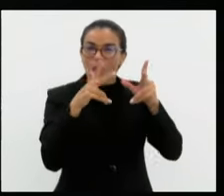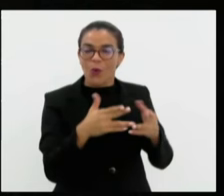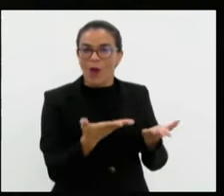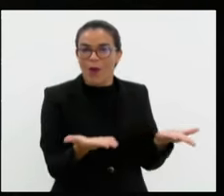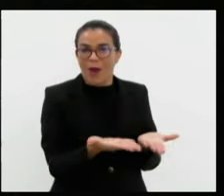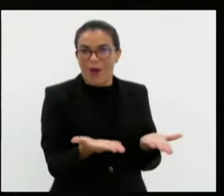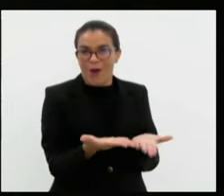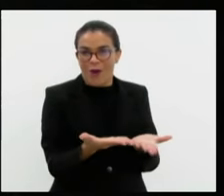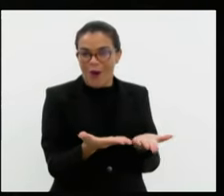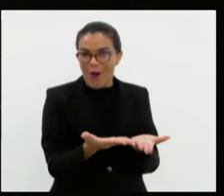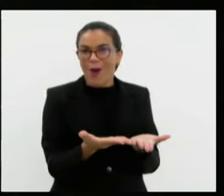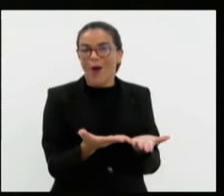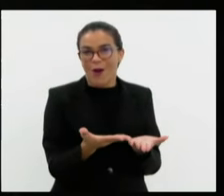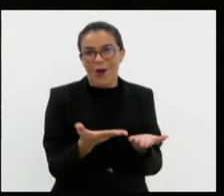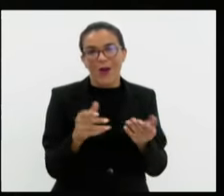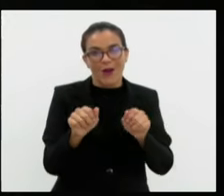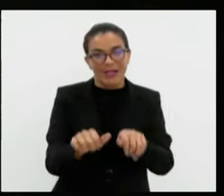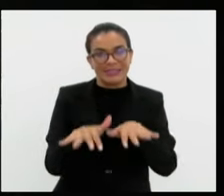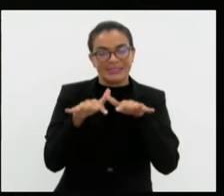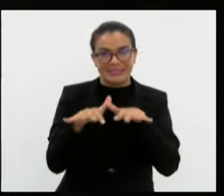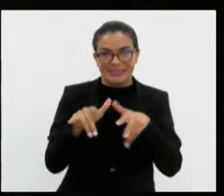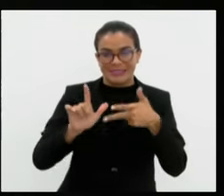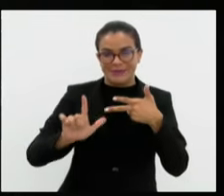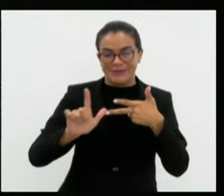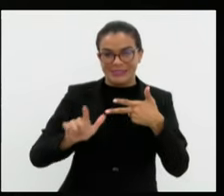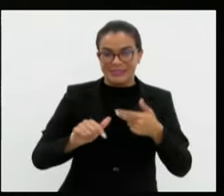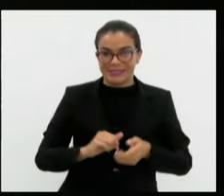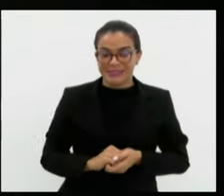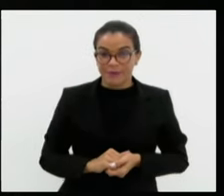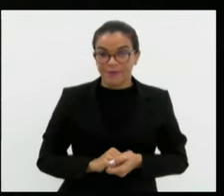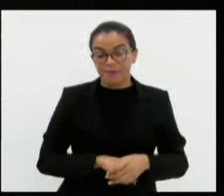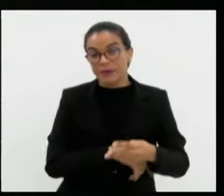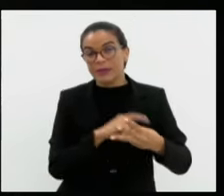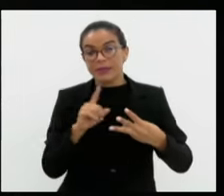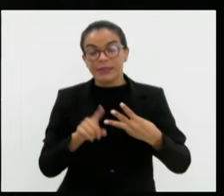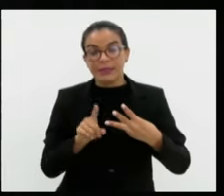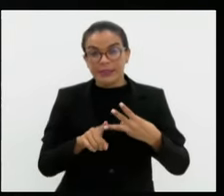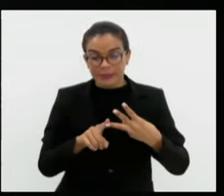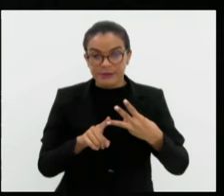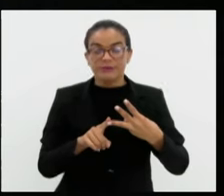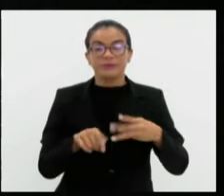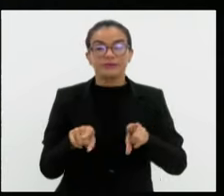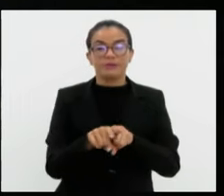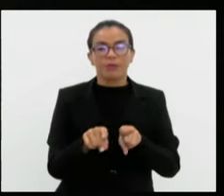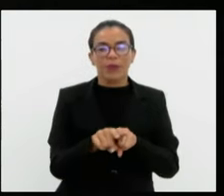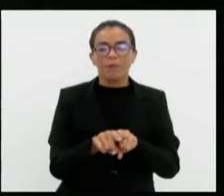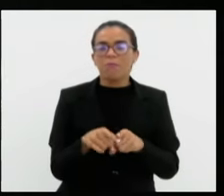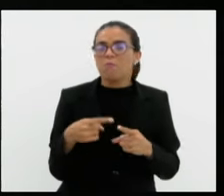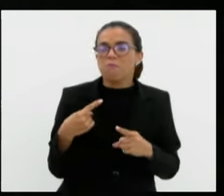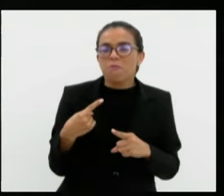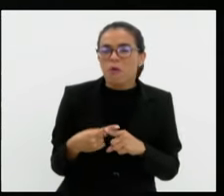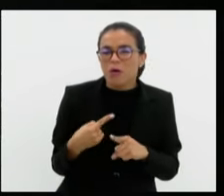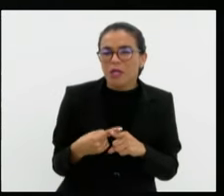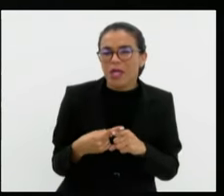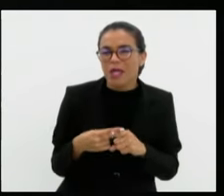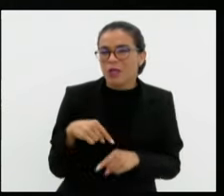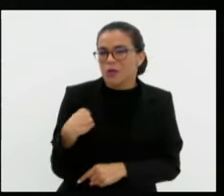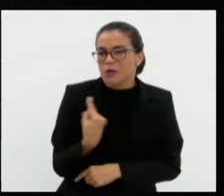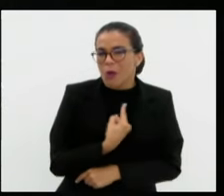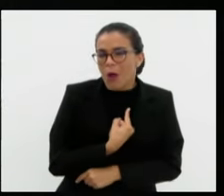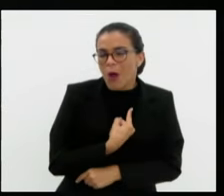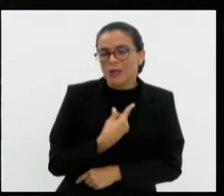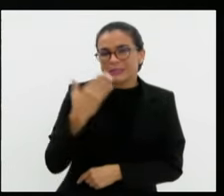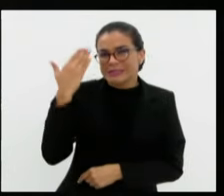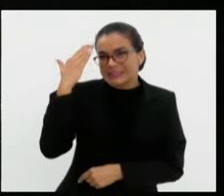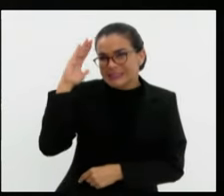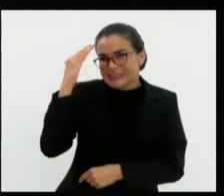que estão acontecendo na Assembleia Legislativa. Em terceiro lugar, por que nós entendemos